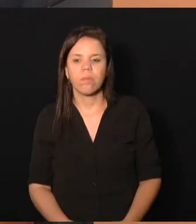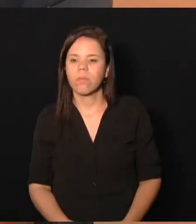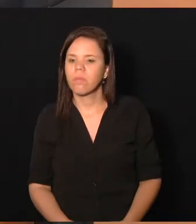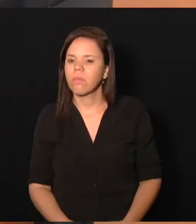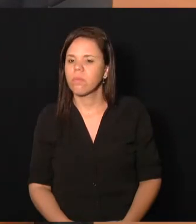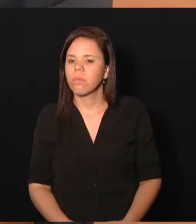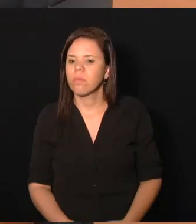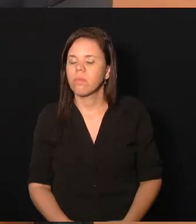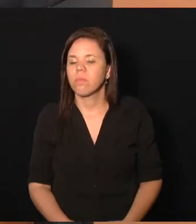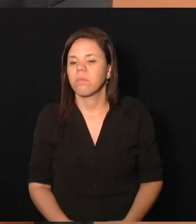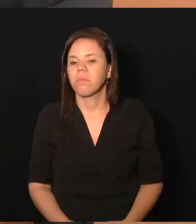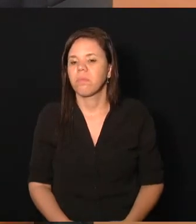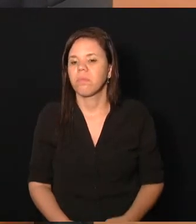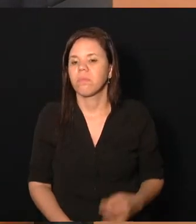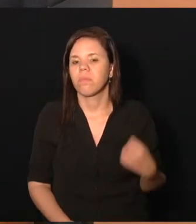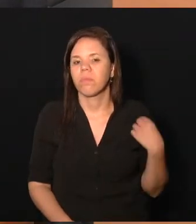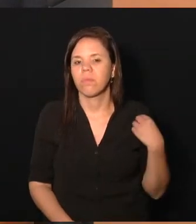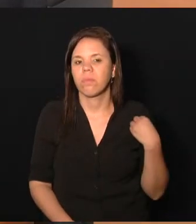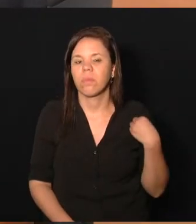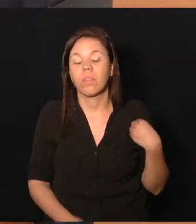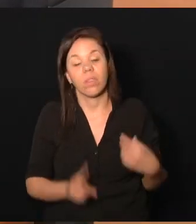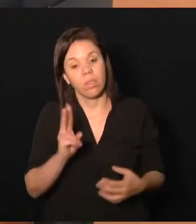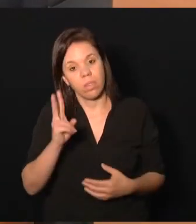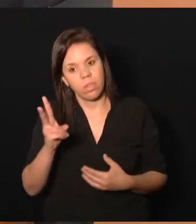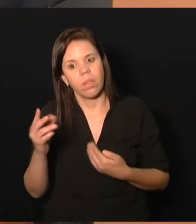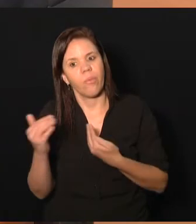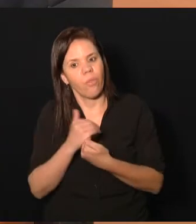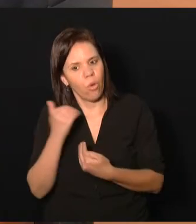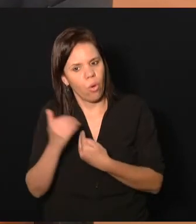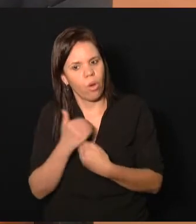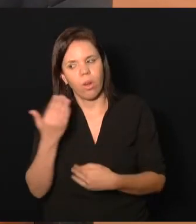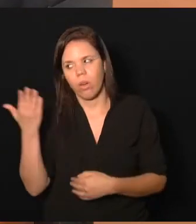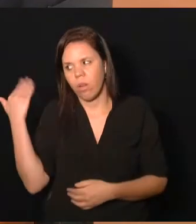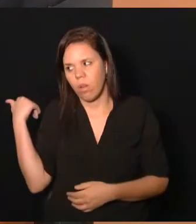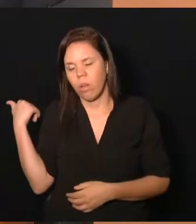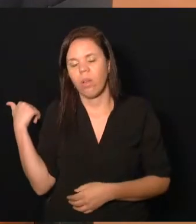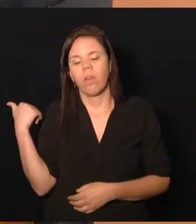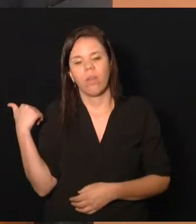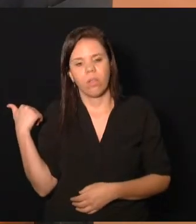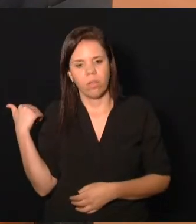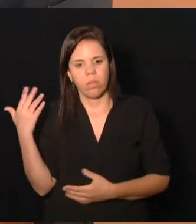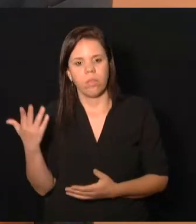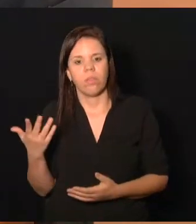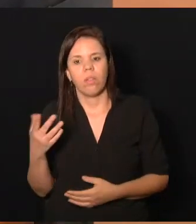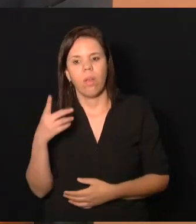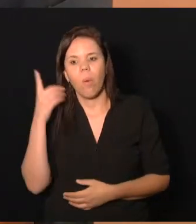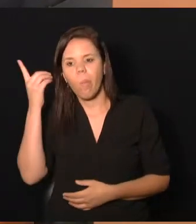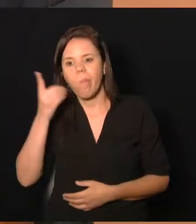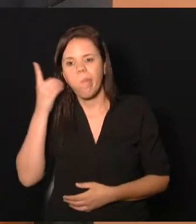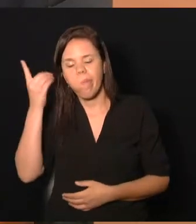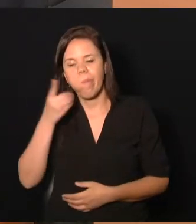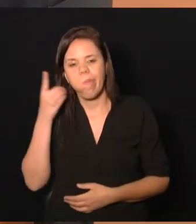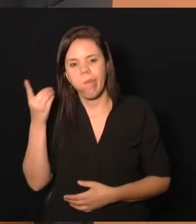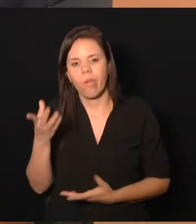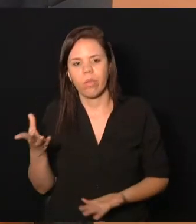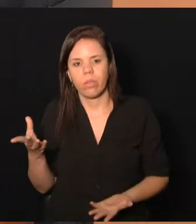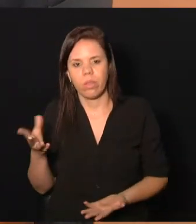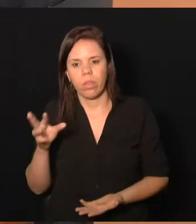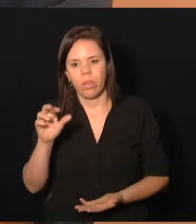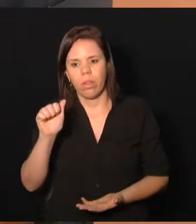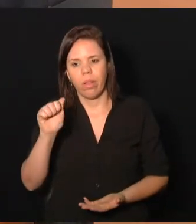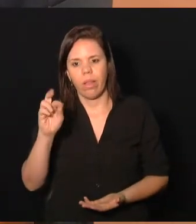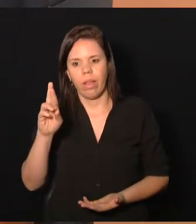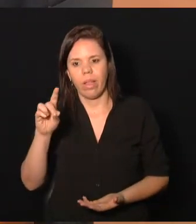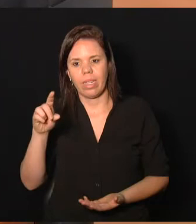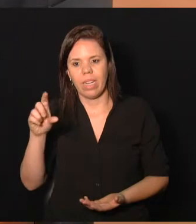senhor. Eu sempre fui orientado pelo ex-deputado Arnaldo Faria de Sá, que foi quem bolou o